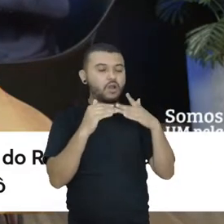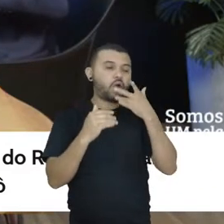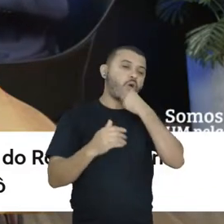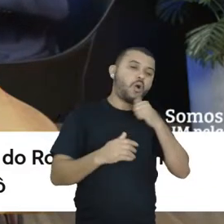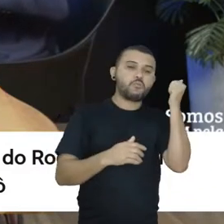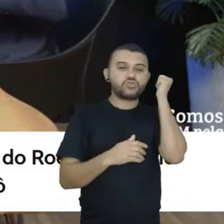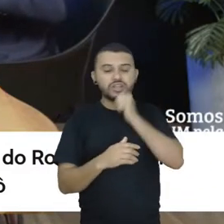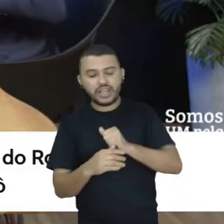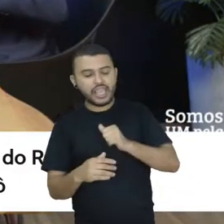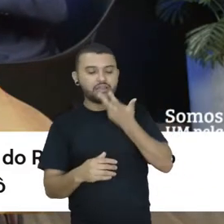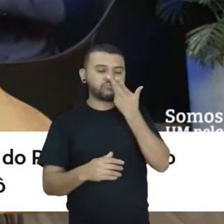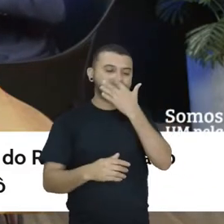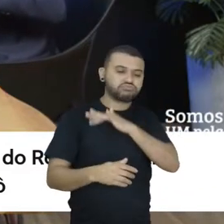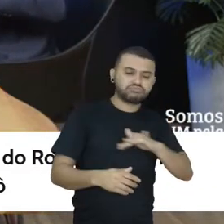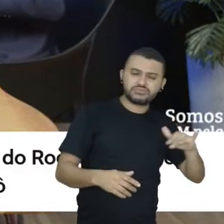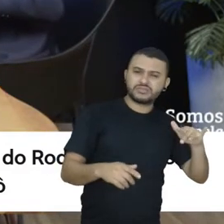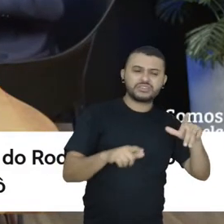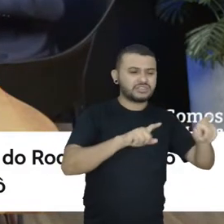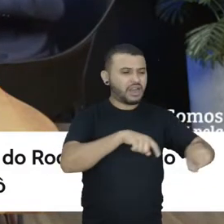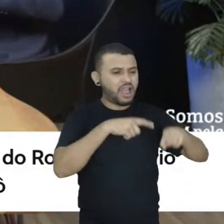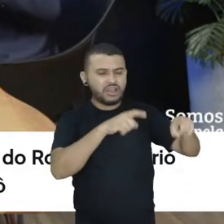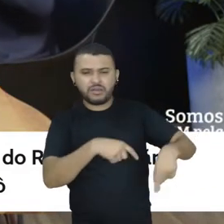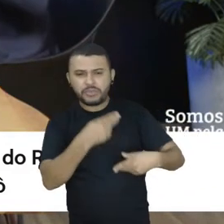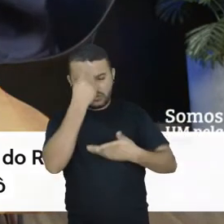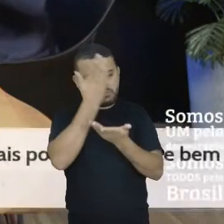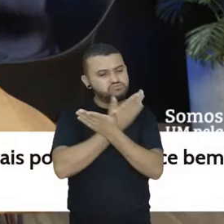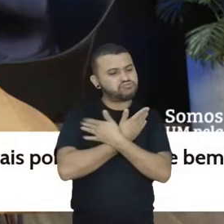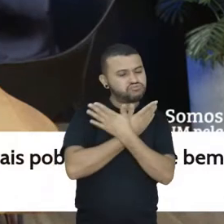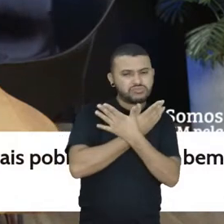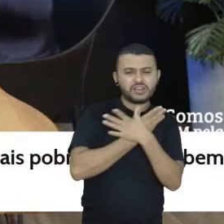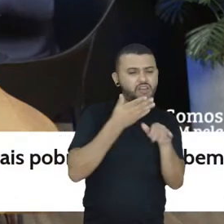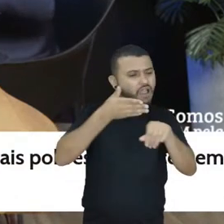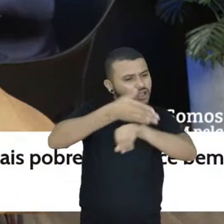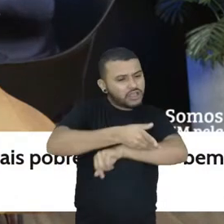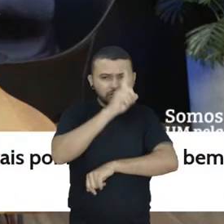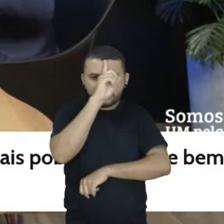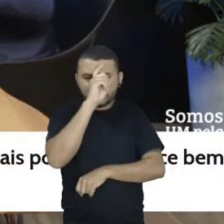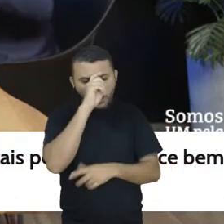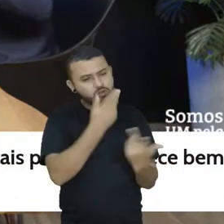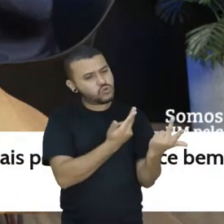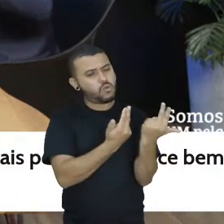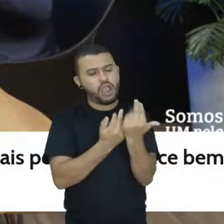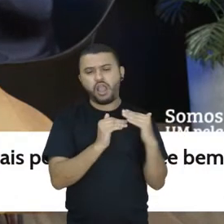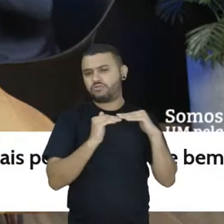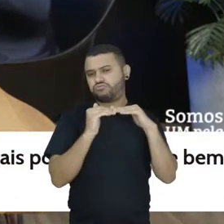idoso, trabalhador rural, urbano, desempregado. E